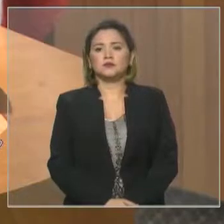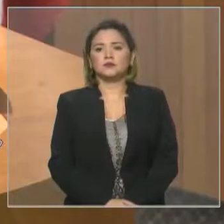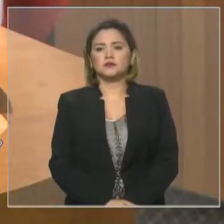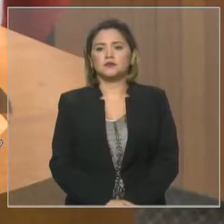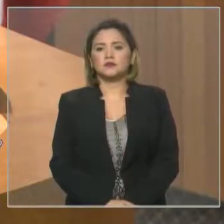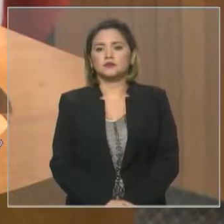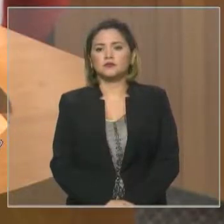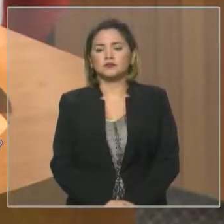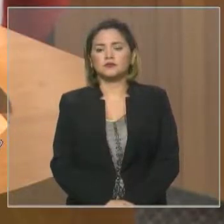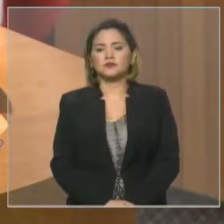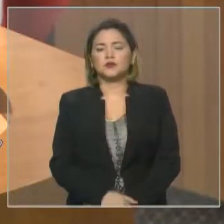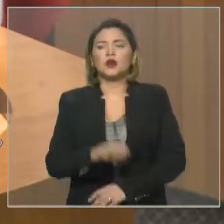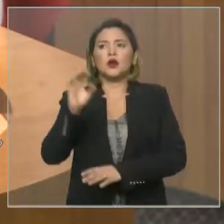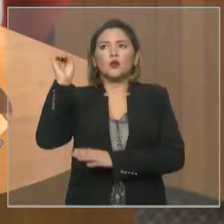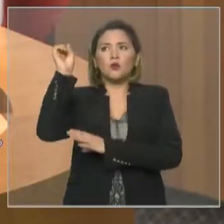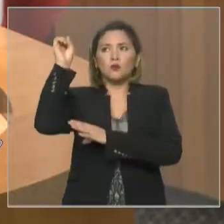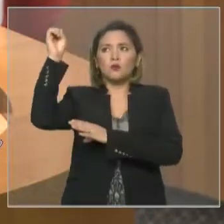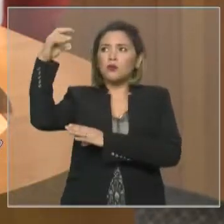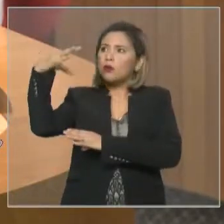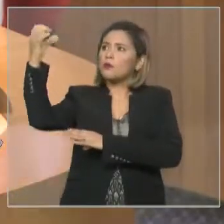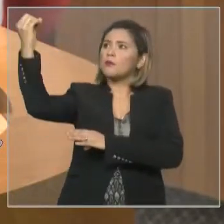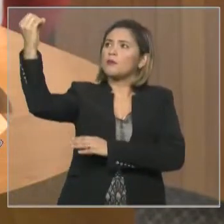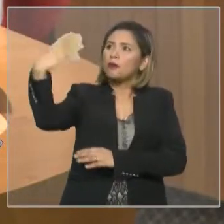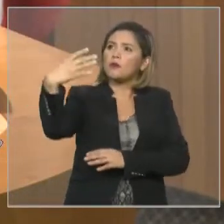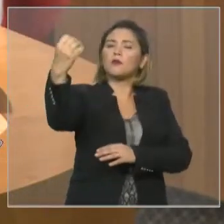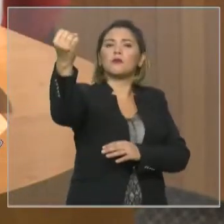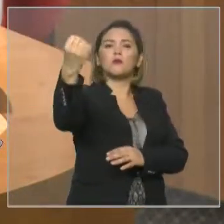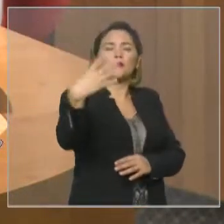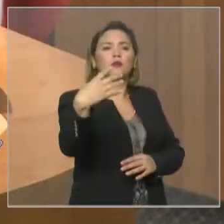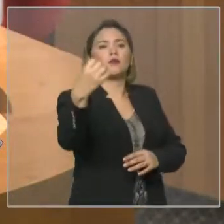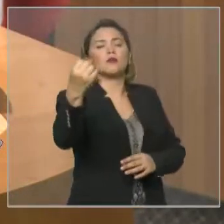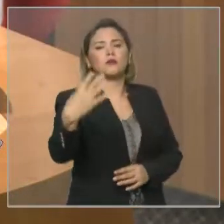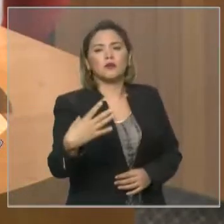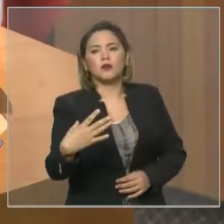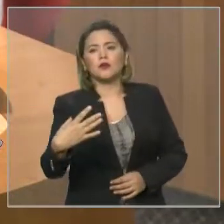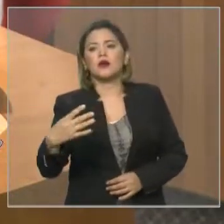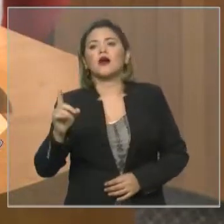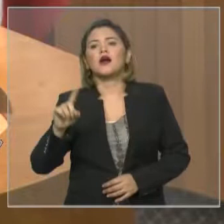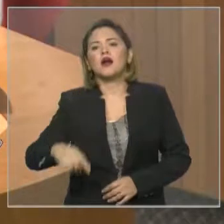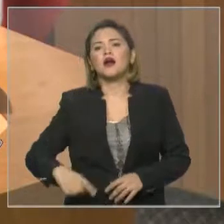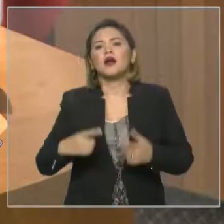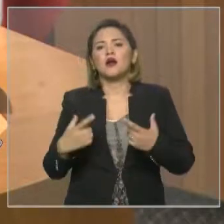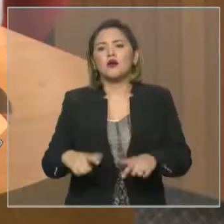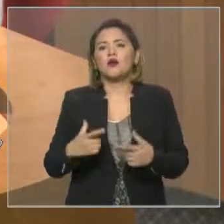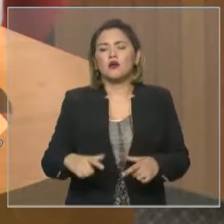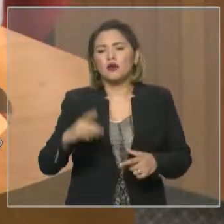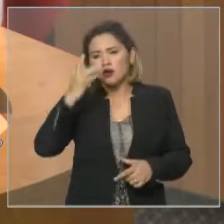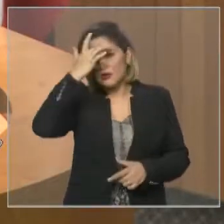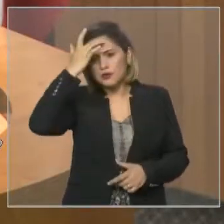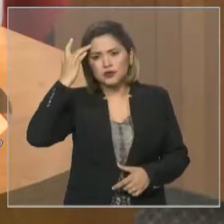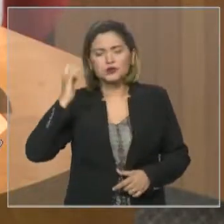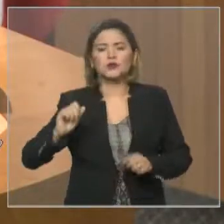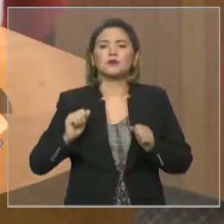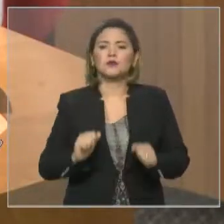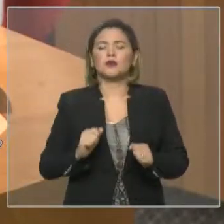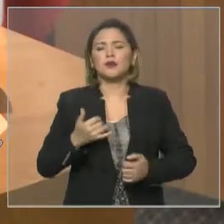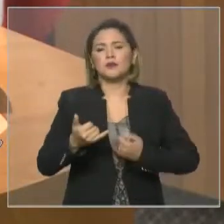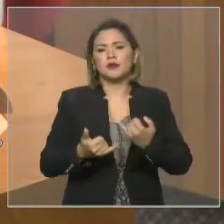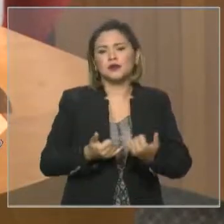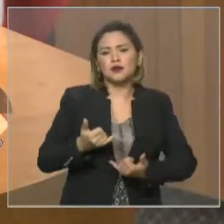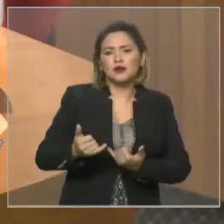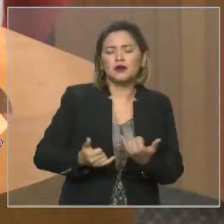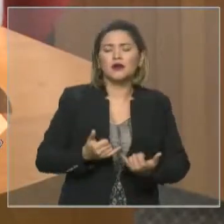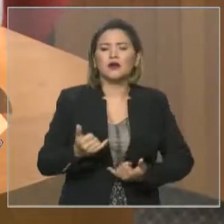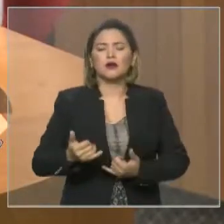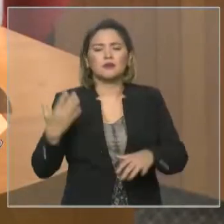município de Itaipava do Grajaú, que é onde as pessoas de Itaipava podem brincar, onde as pessoas de Itaipava podem se